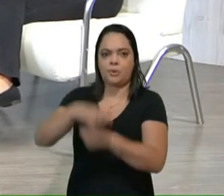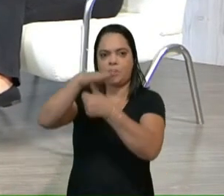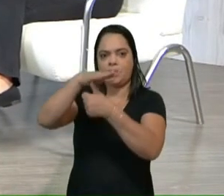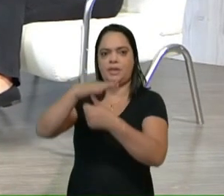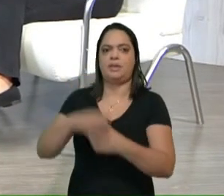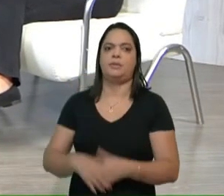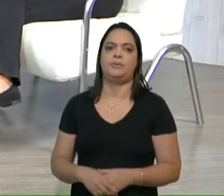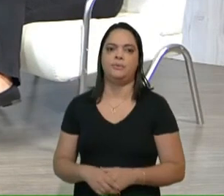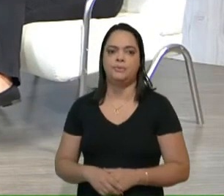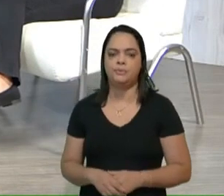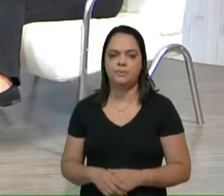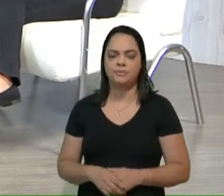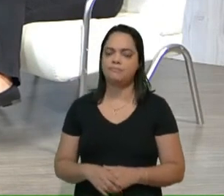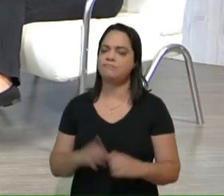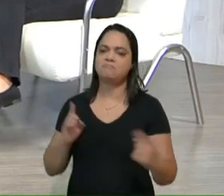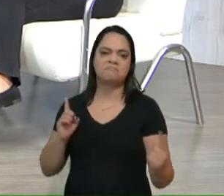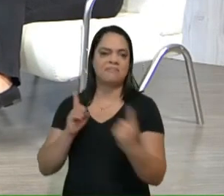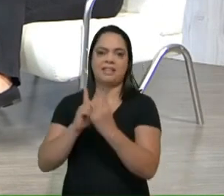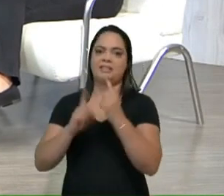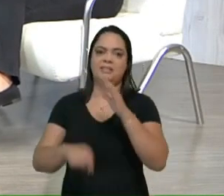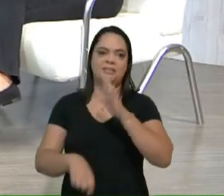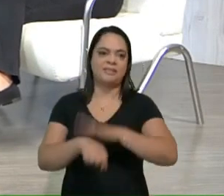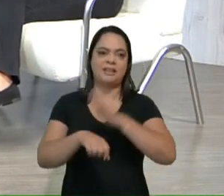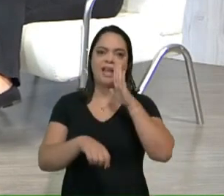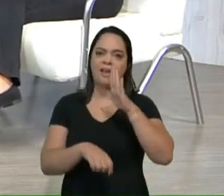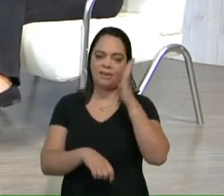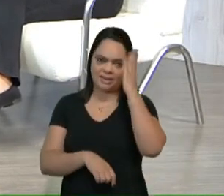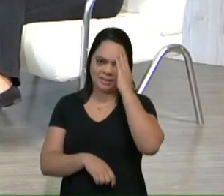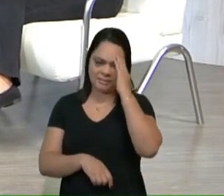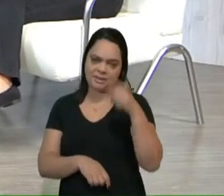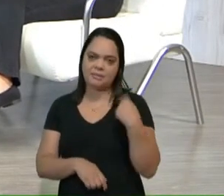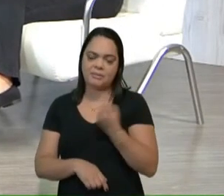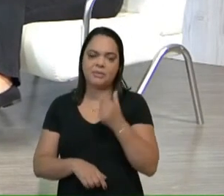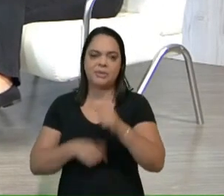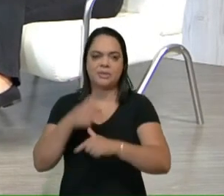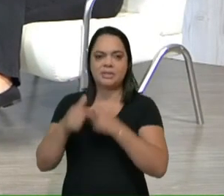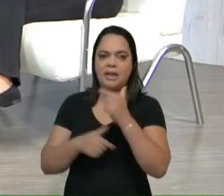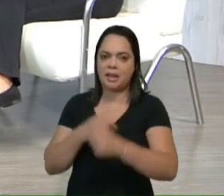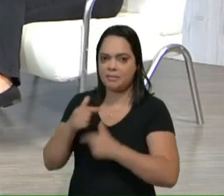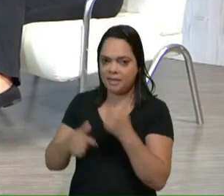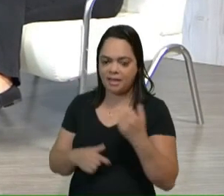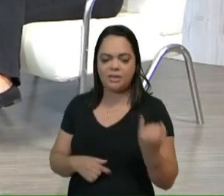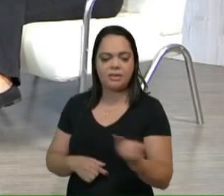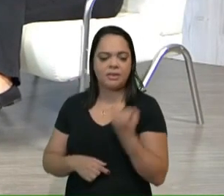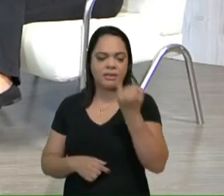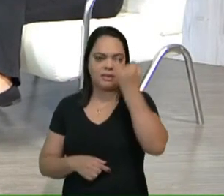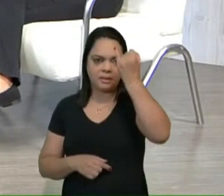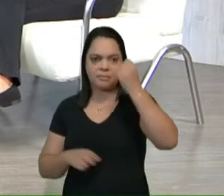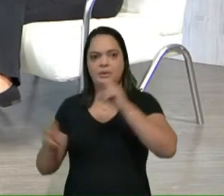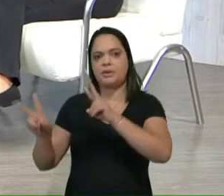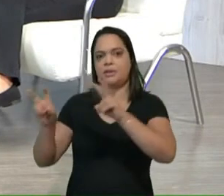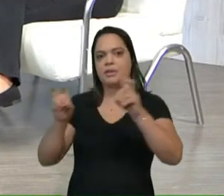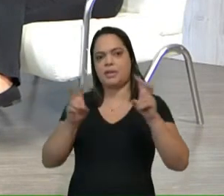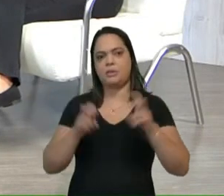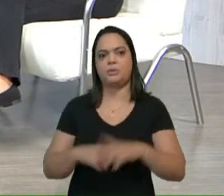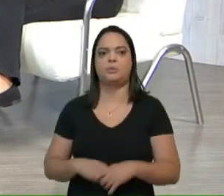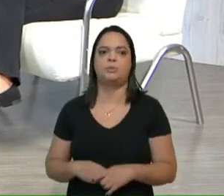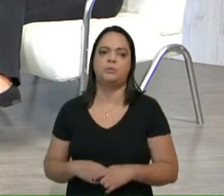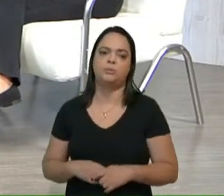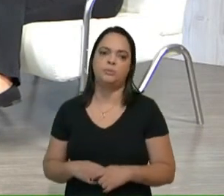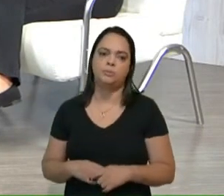E que nos atendeu prontamente para ouvir As Nossas ações e como é importante levantar essa causa né Aline